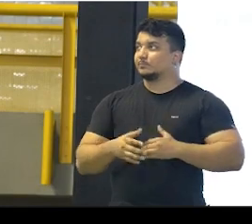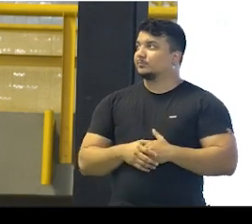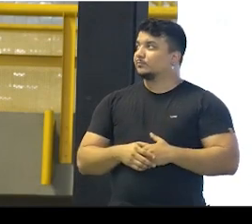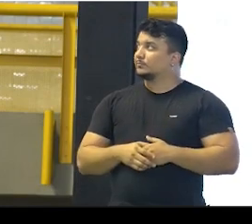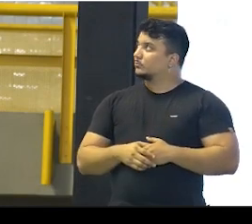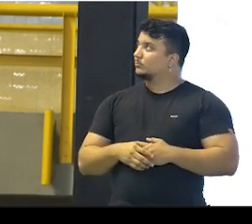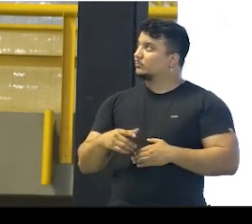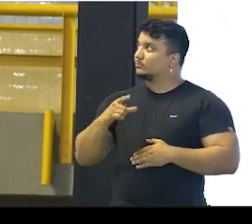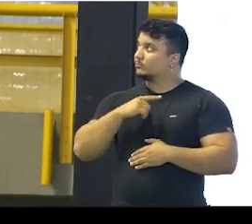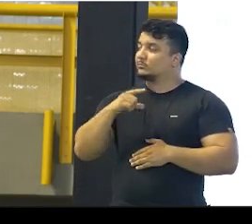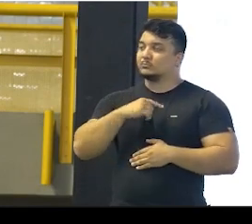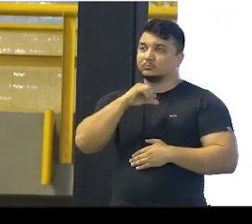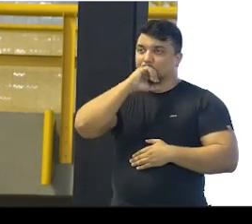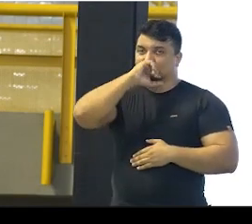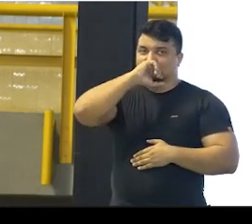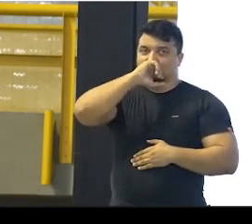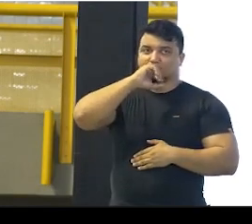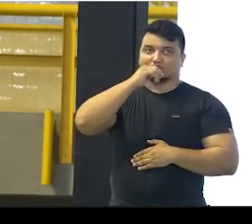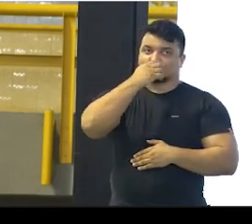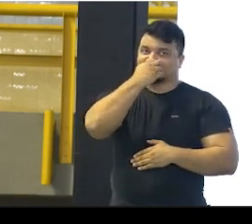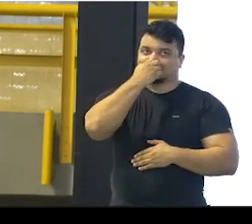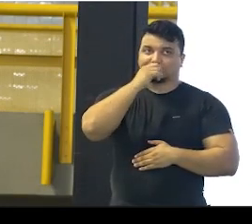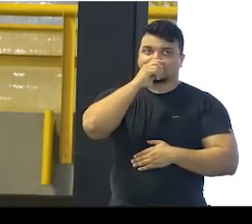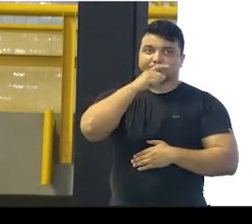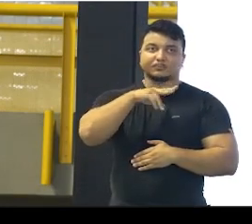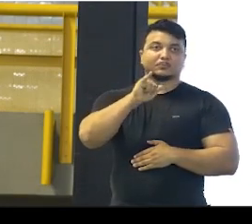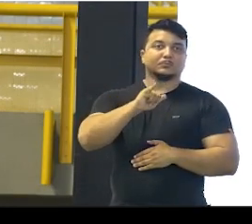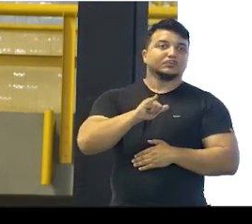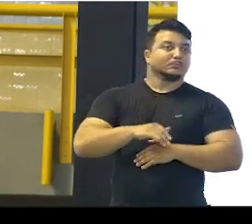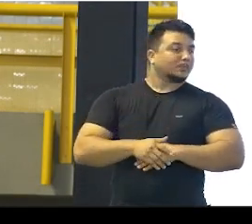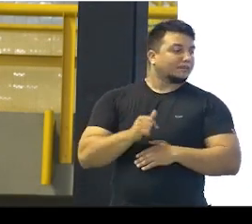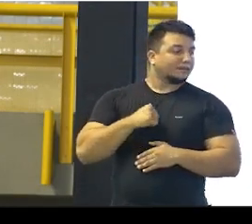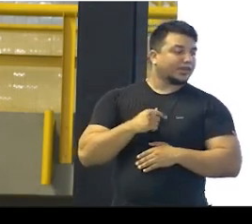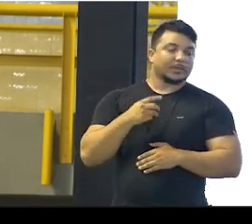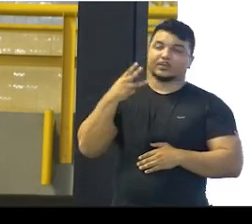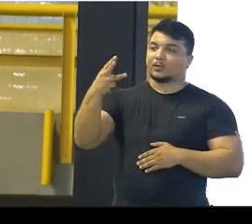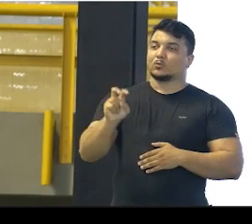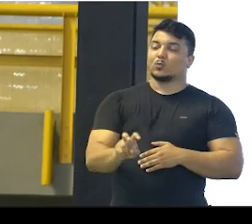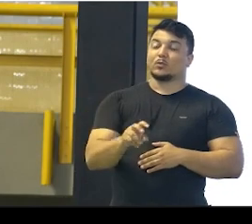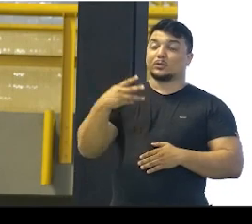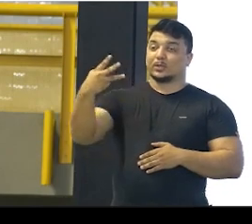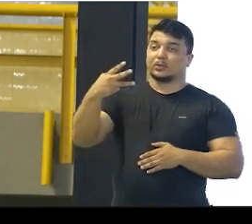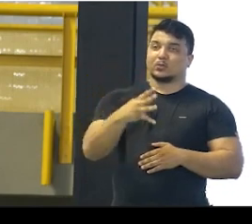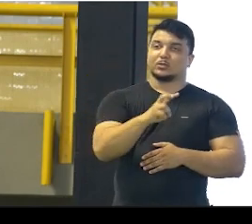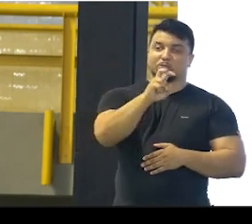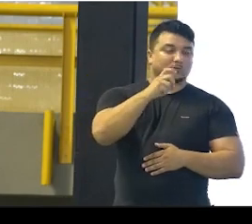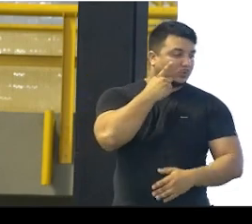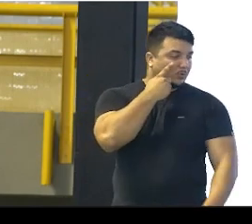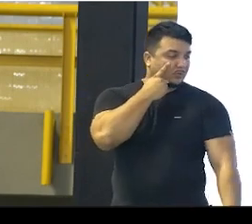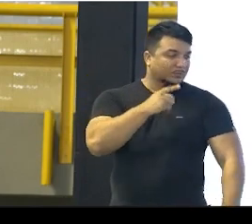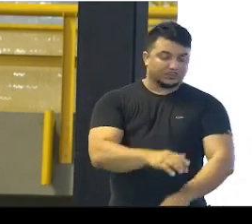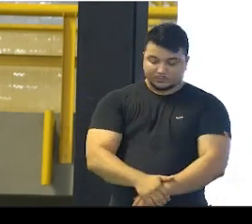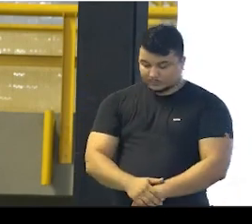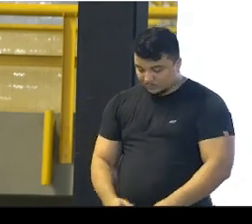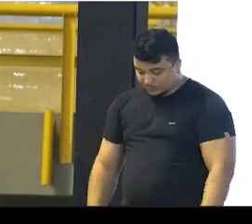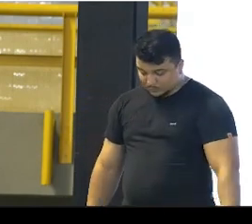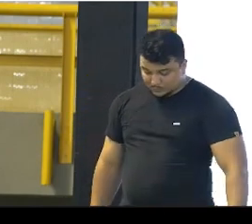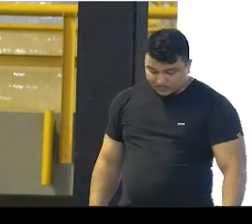para realizar a tarefa, qual é o número mínimo de metros de arame que eu